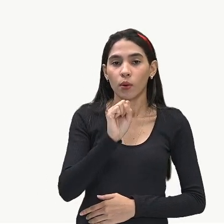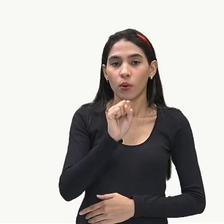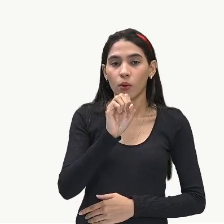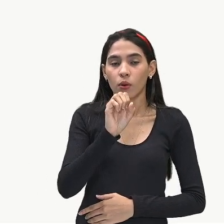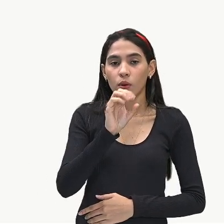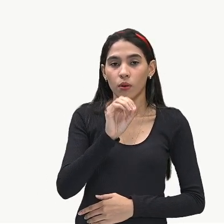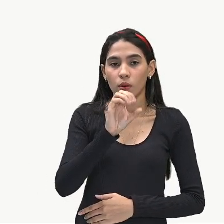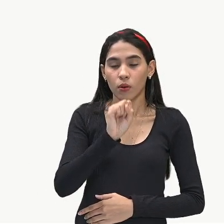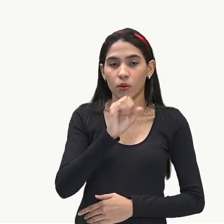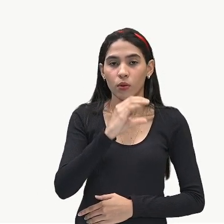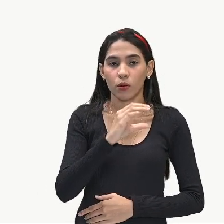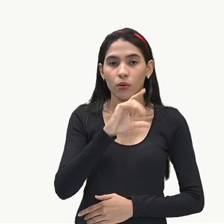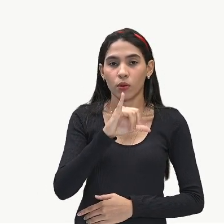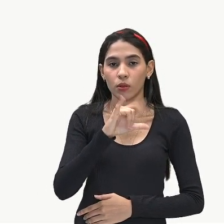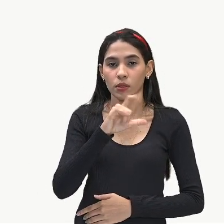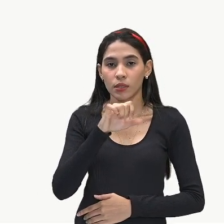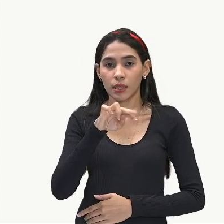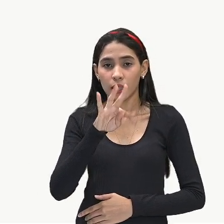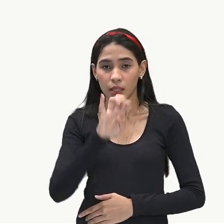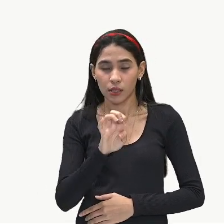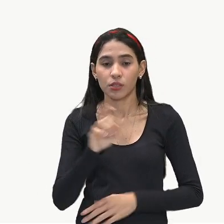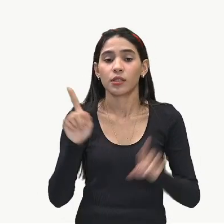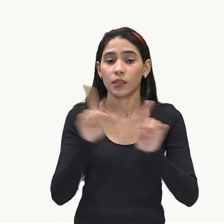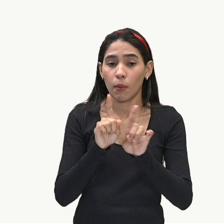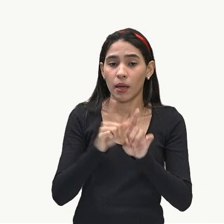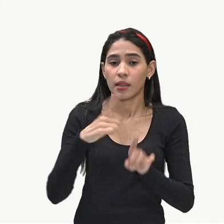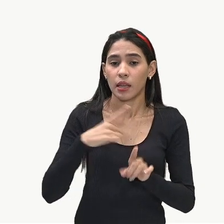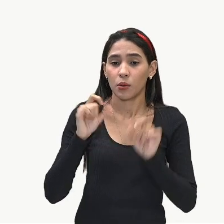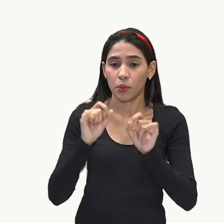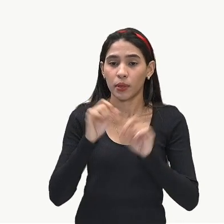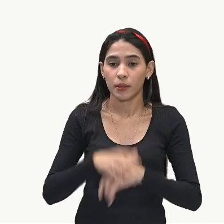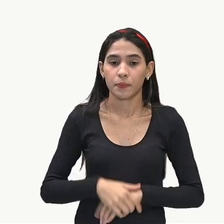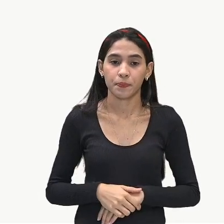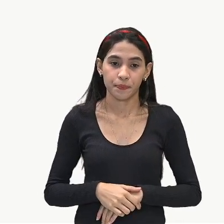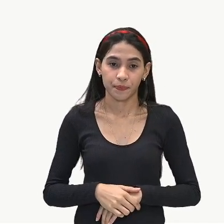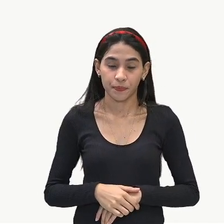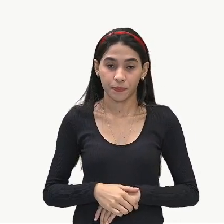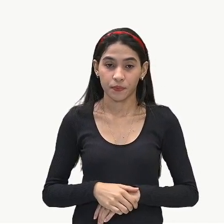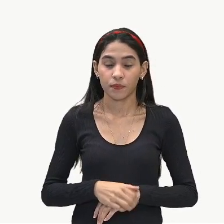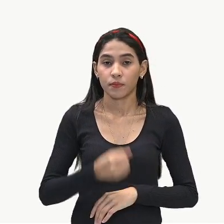aqui. Além disso, nós temos também sequências